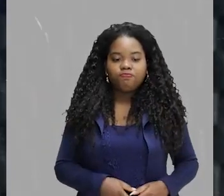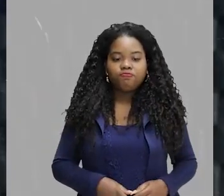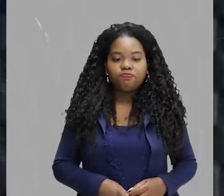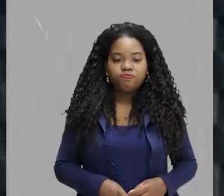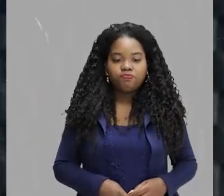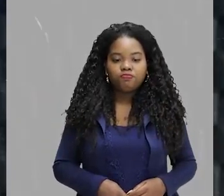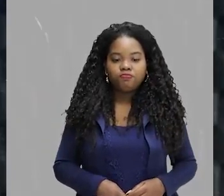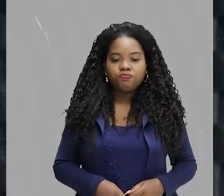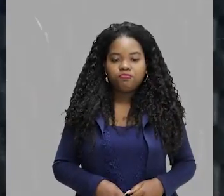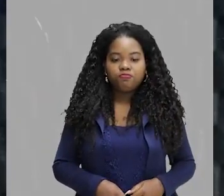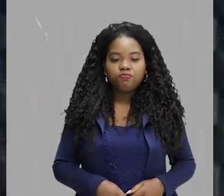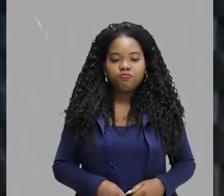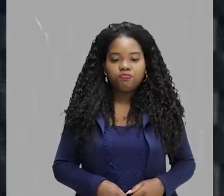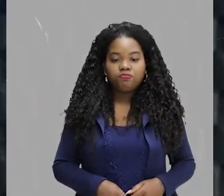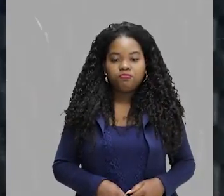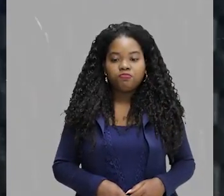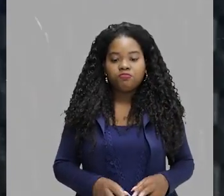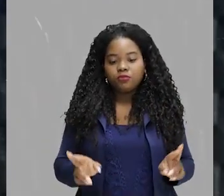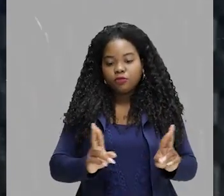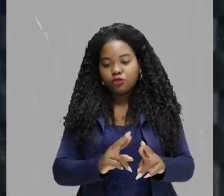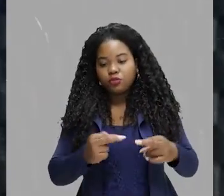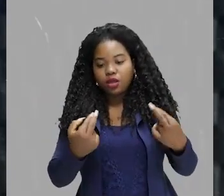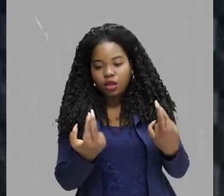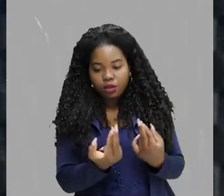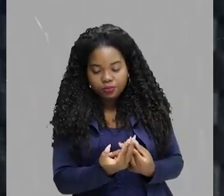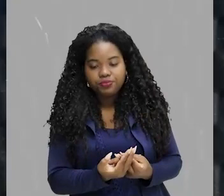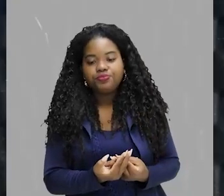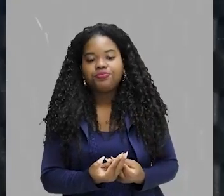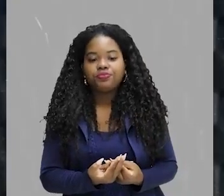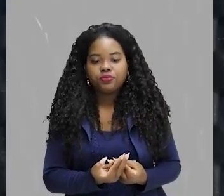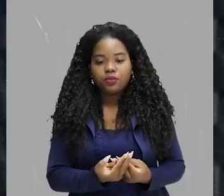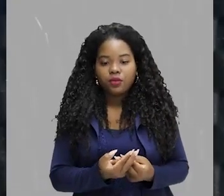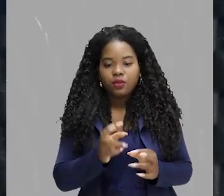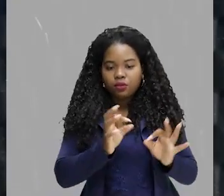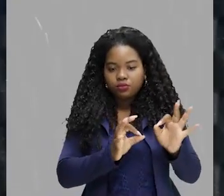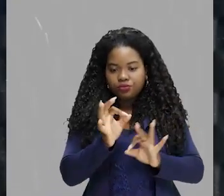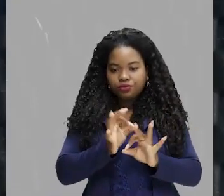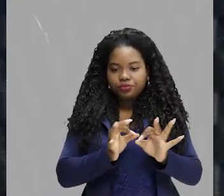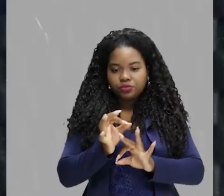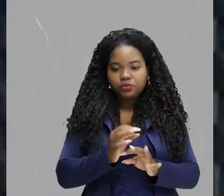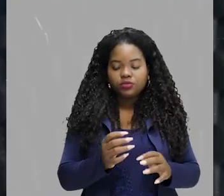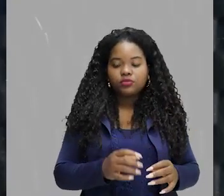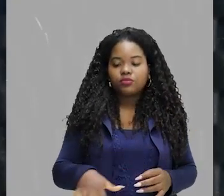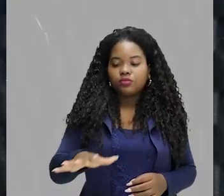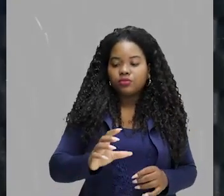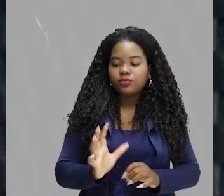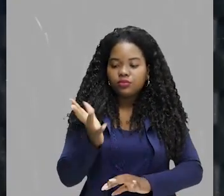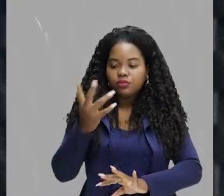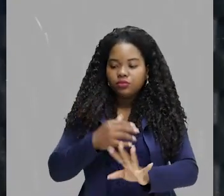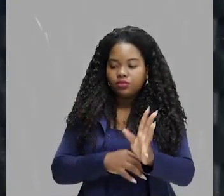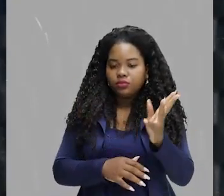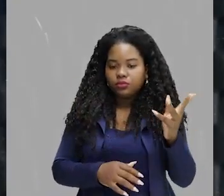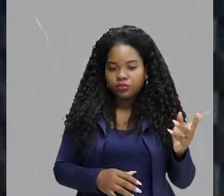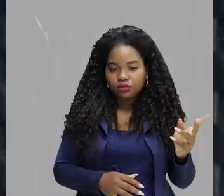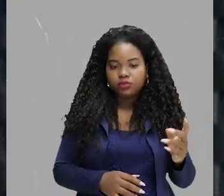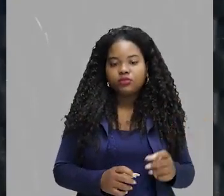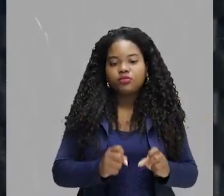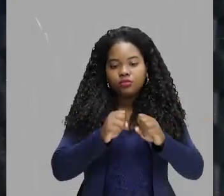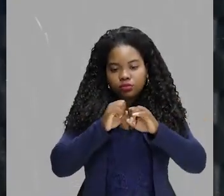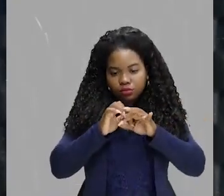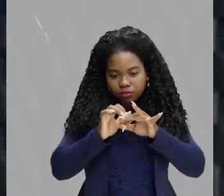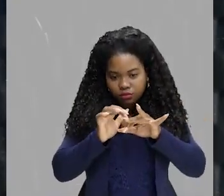um congresso, de um encontro, na verdade, que foi decisivo para que a questão ambiental se tornasse mais